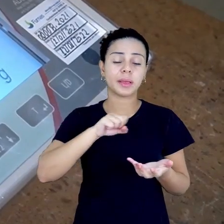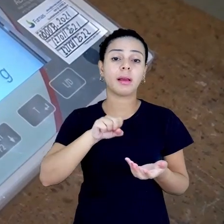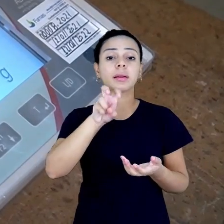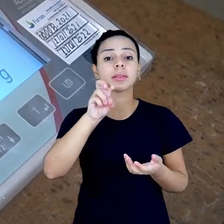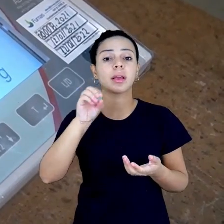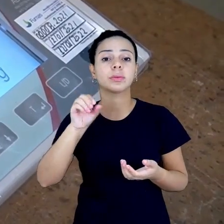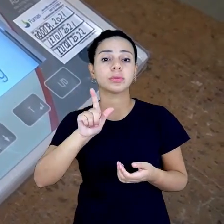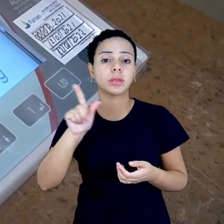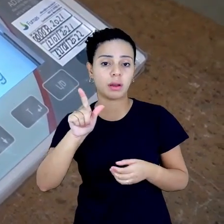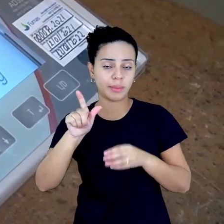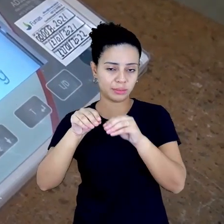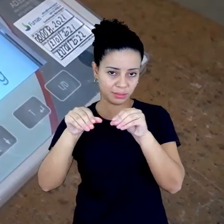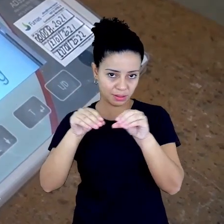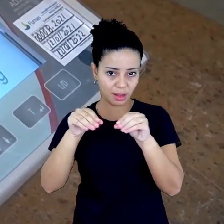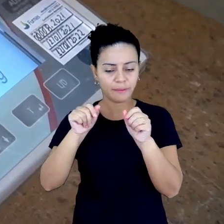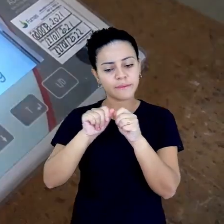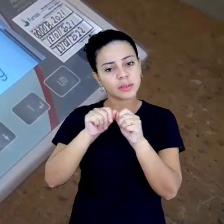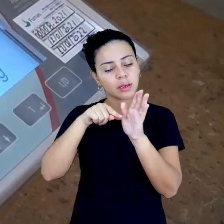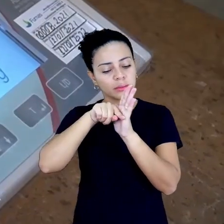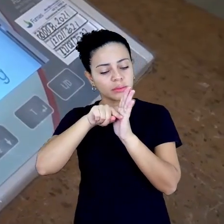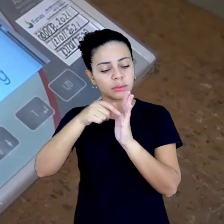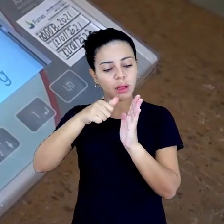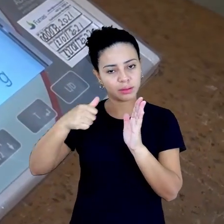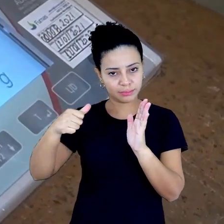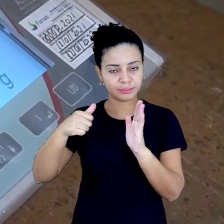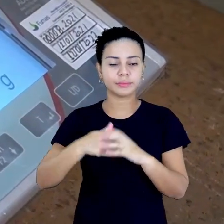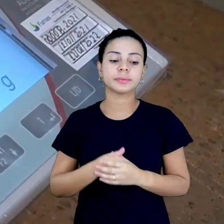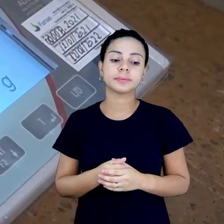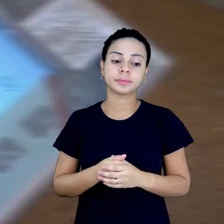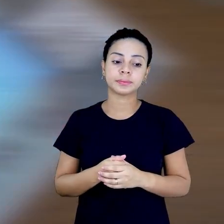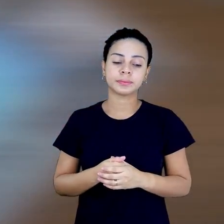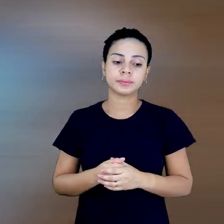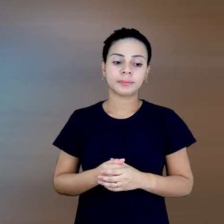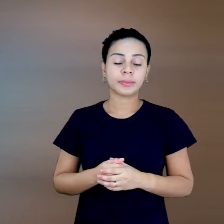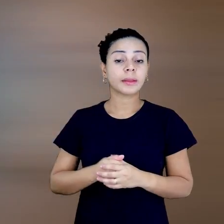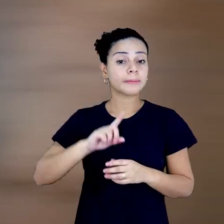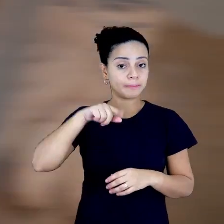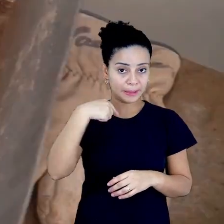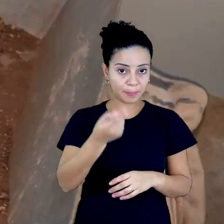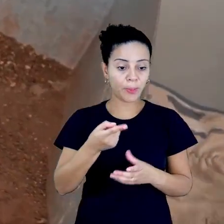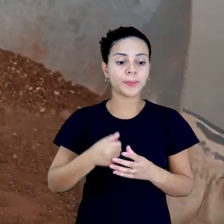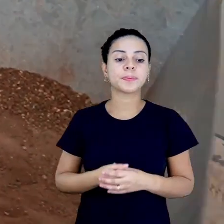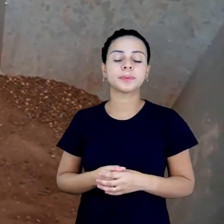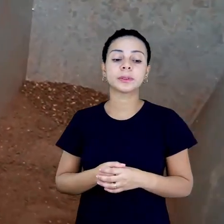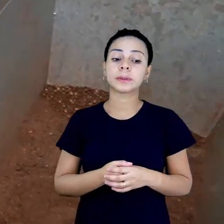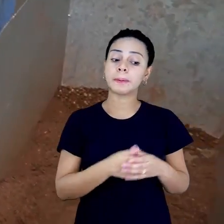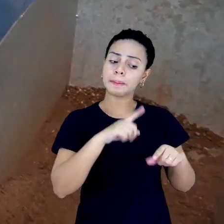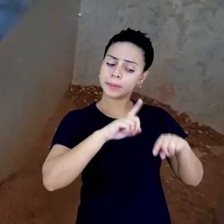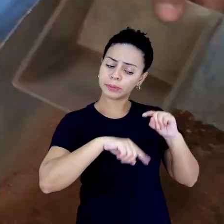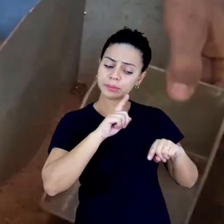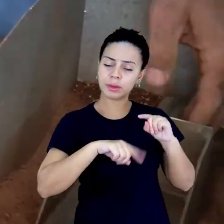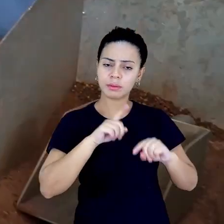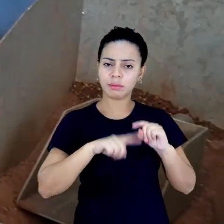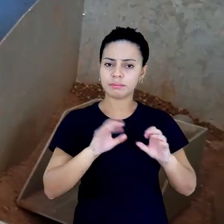de 500 gramas de solo, que será a amostra a ser utilizada no ensaio. Dando sequência, será realizada